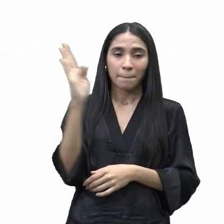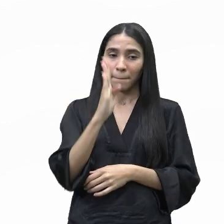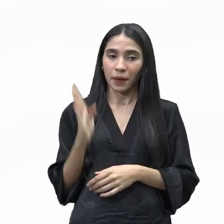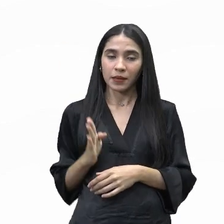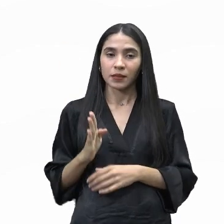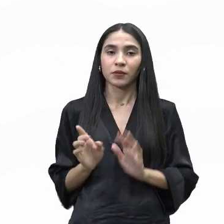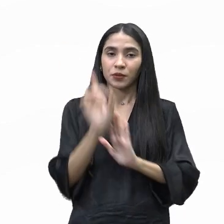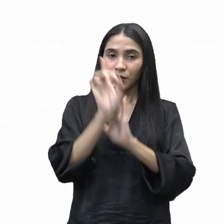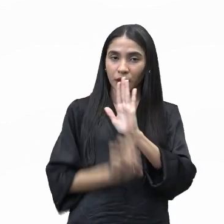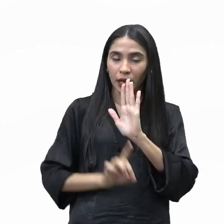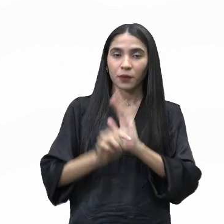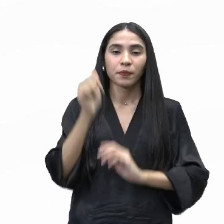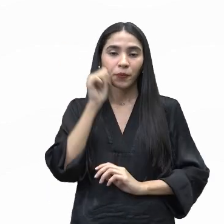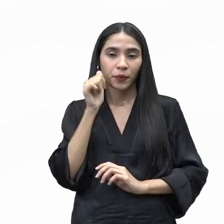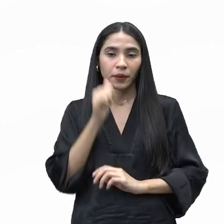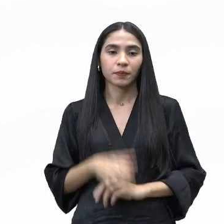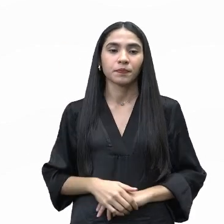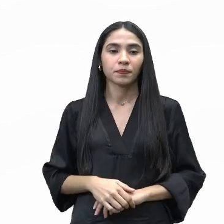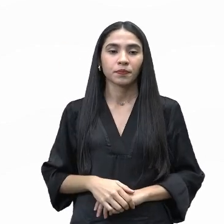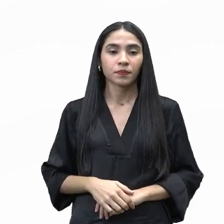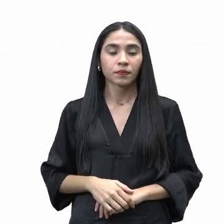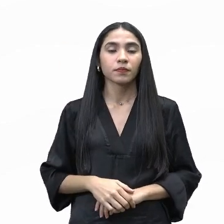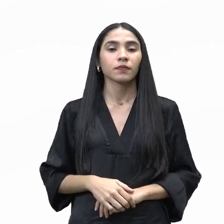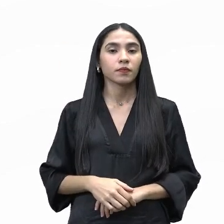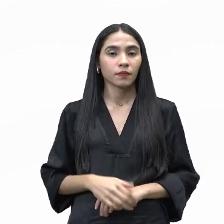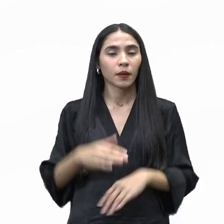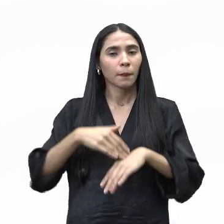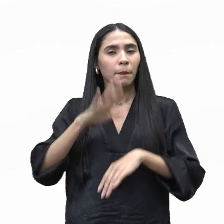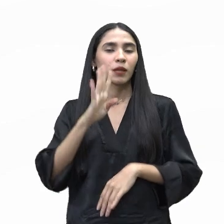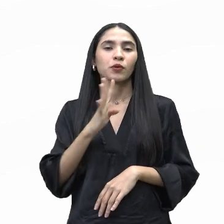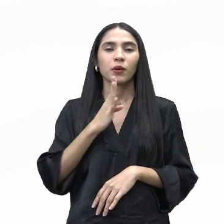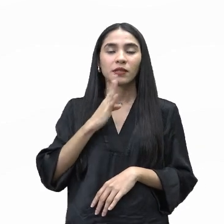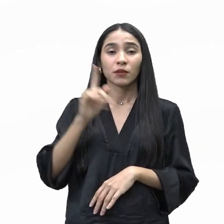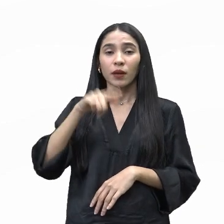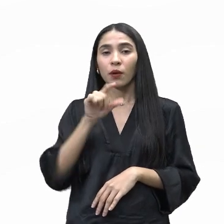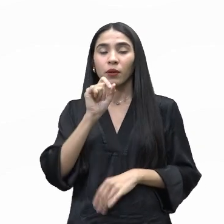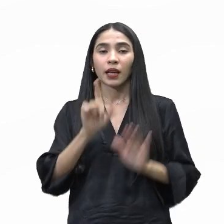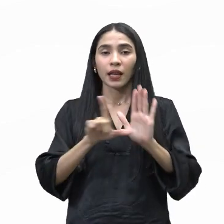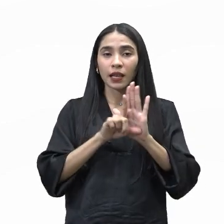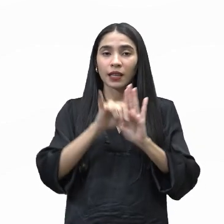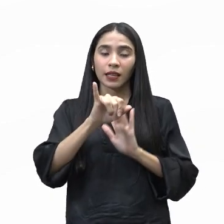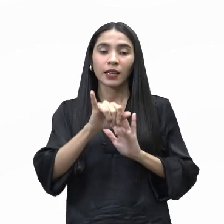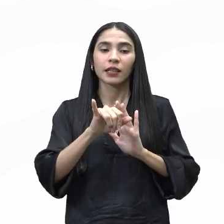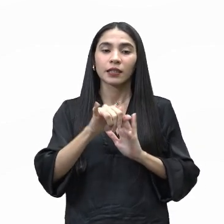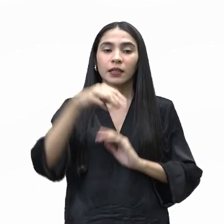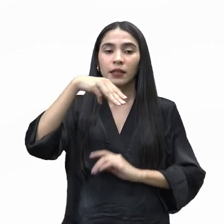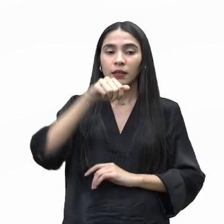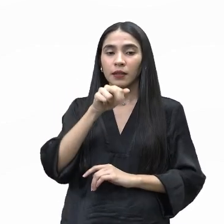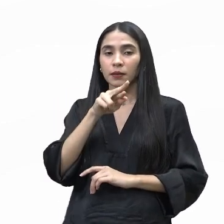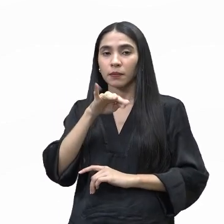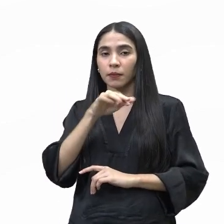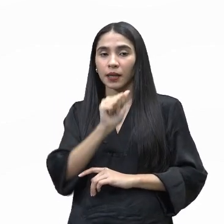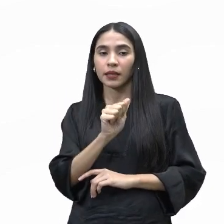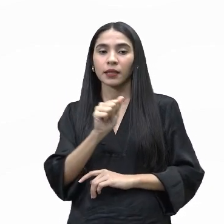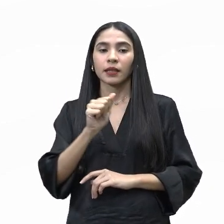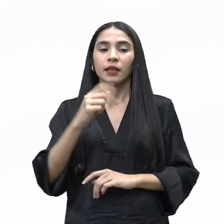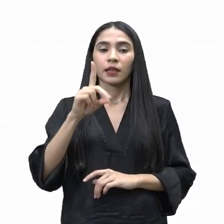pelos direitos das mulheres. Então, o mais conhecido que nós temos é a Lei Maria da Penha, que é a Lei